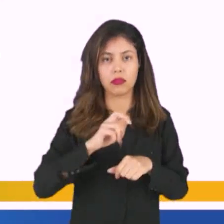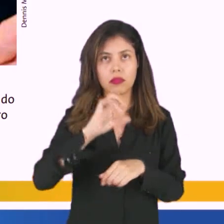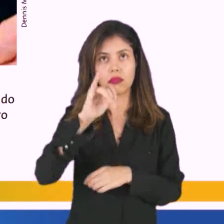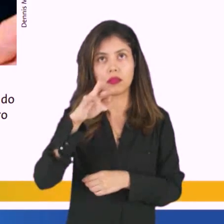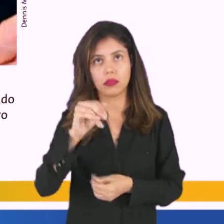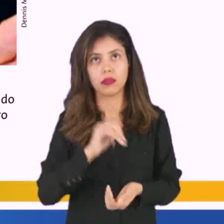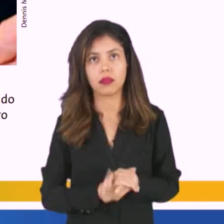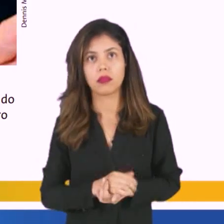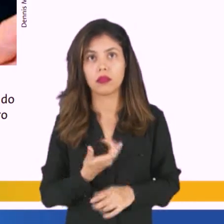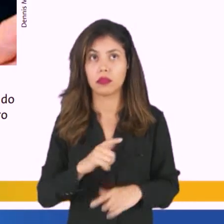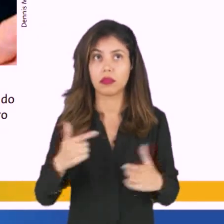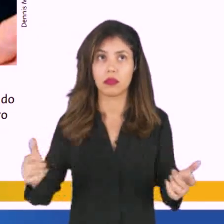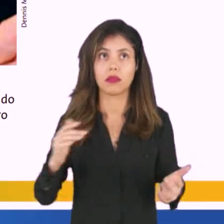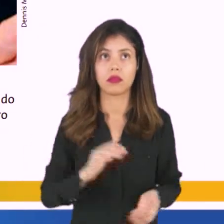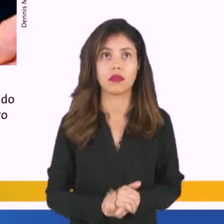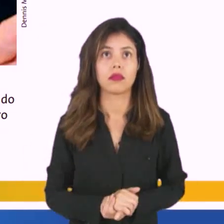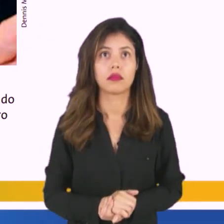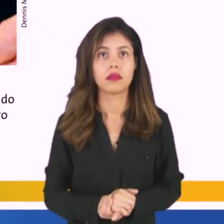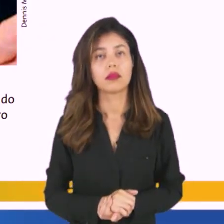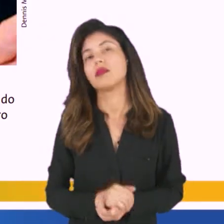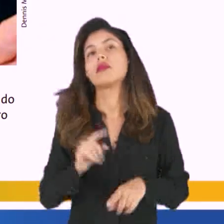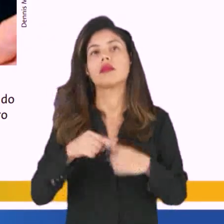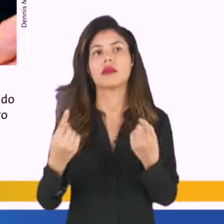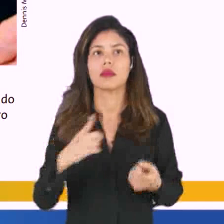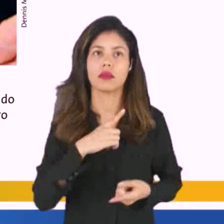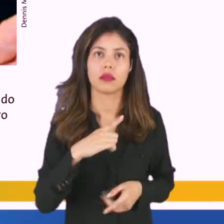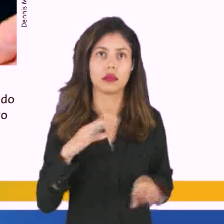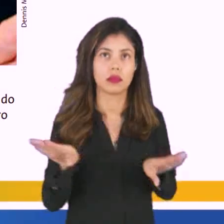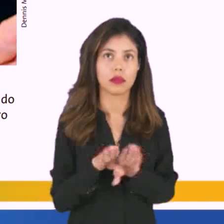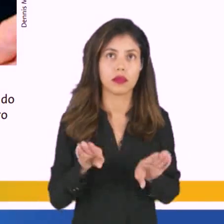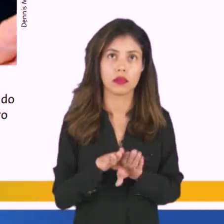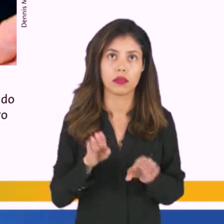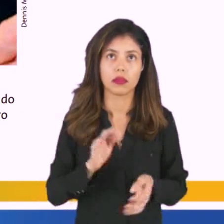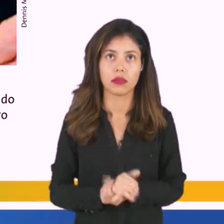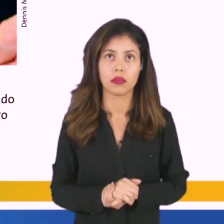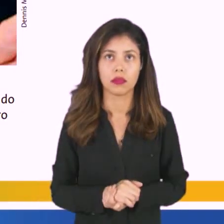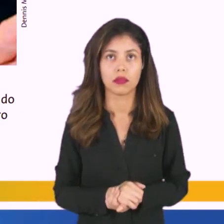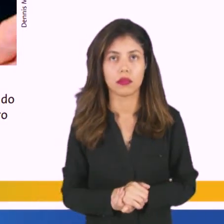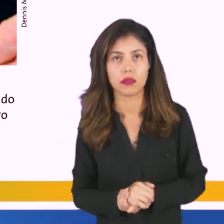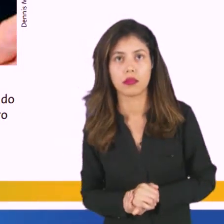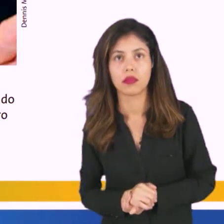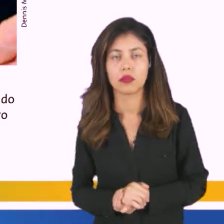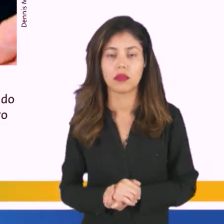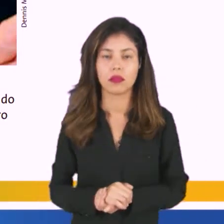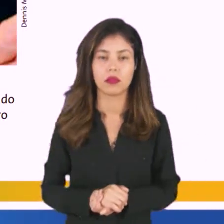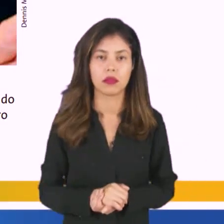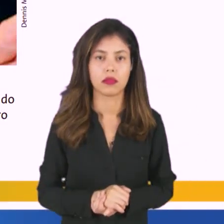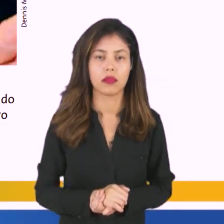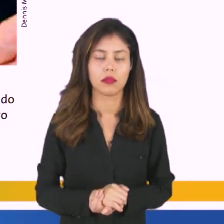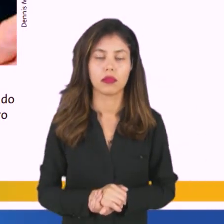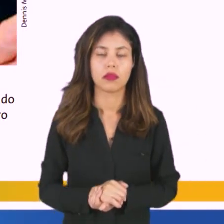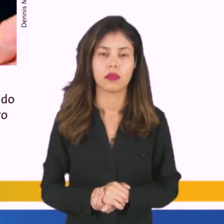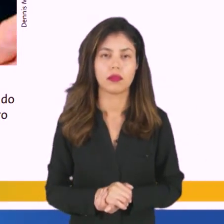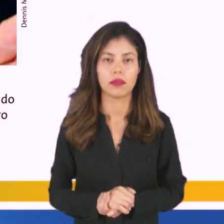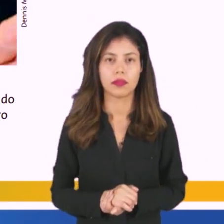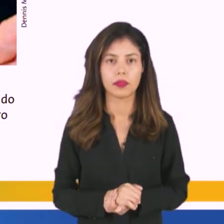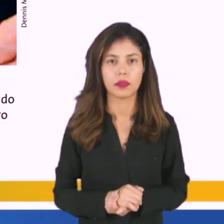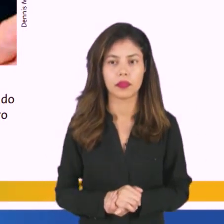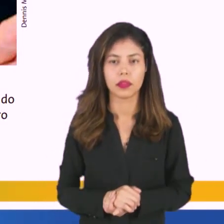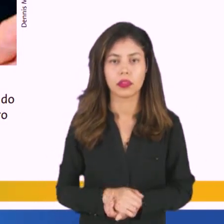enorme. Nós temos também aplicação, principalmente nas frutas,